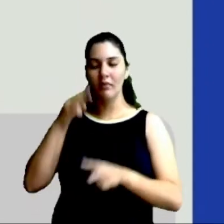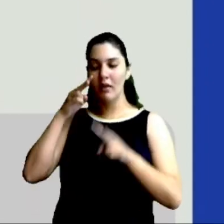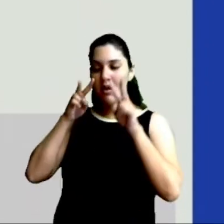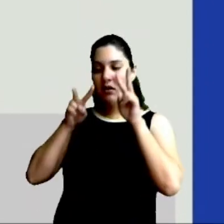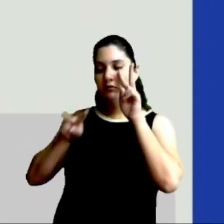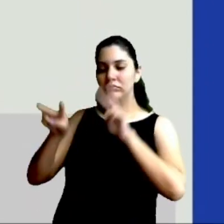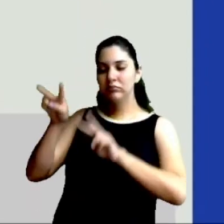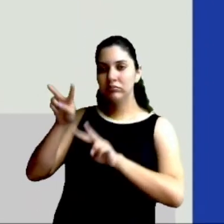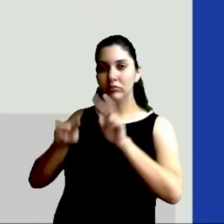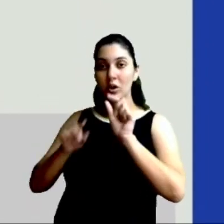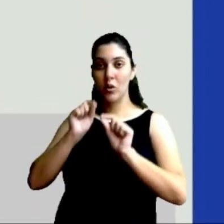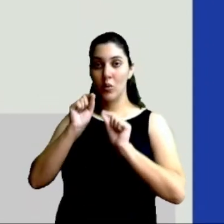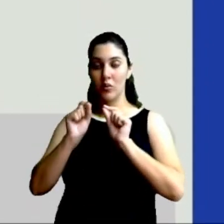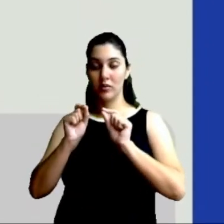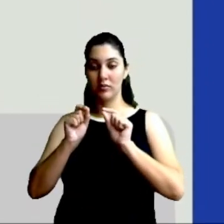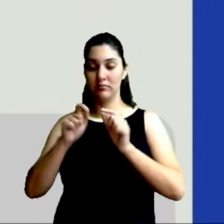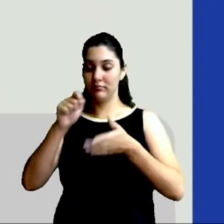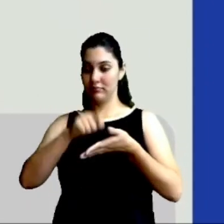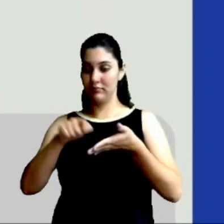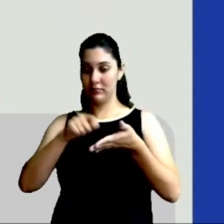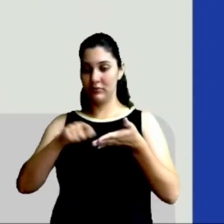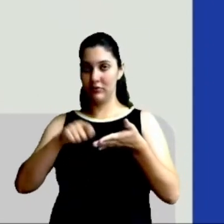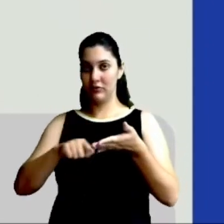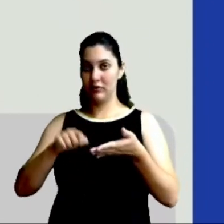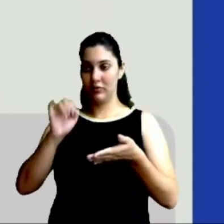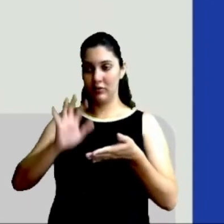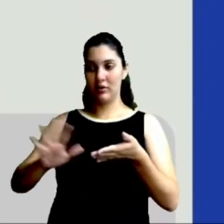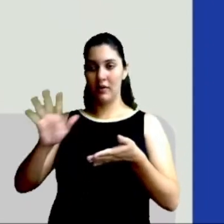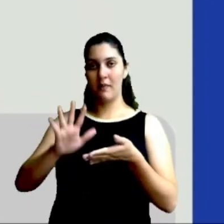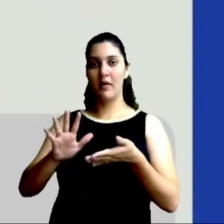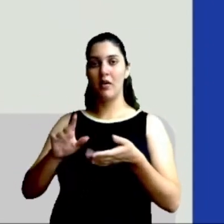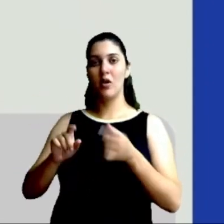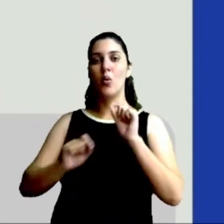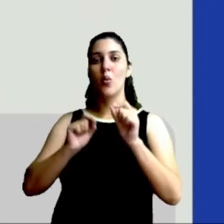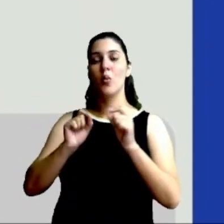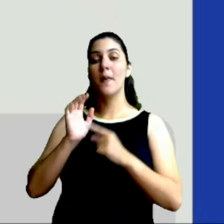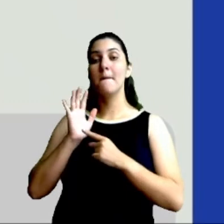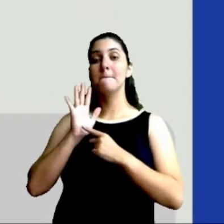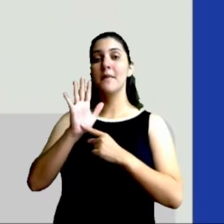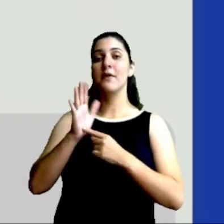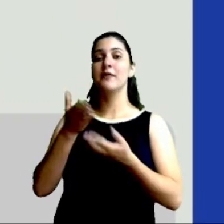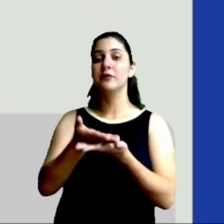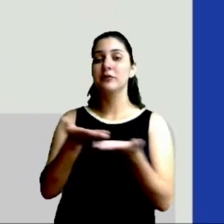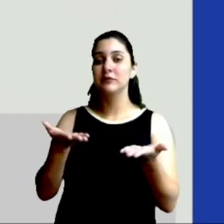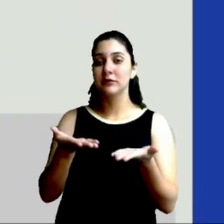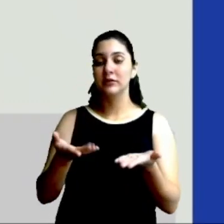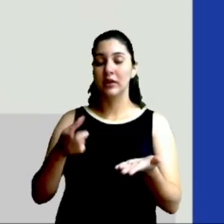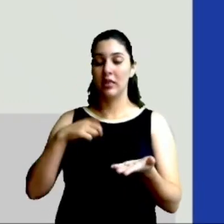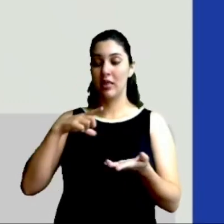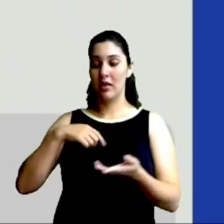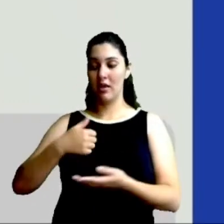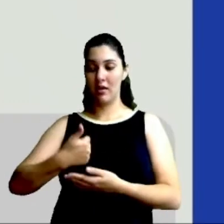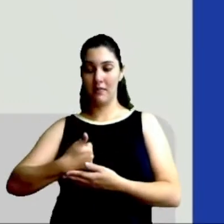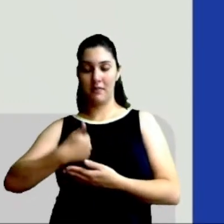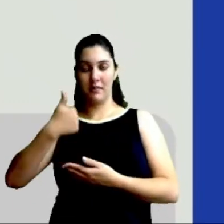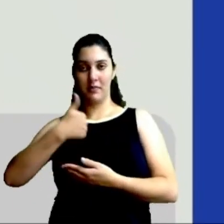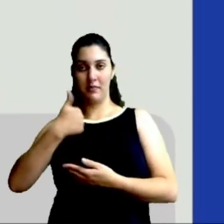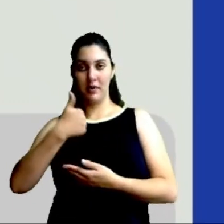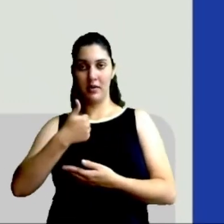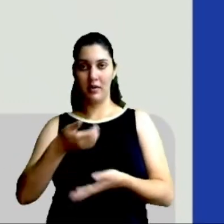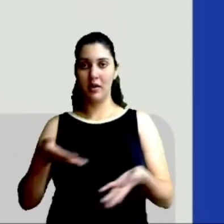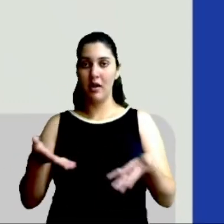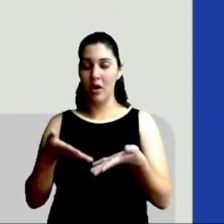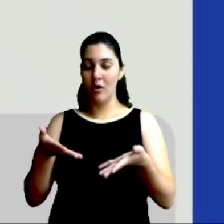Analisando o que está escrito e a imagem, o que mostra a você? Então, a gente viu a primeira, tá? E vamos